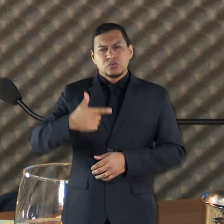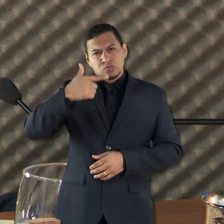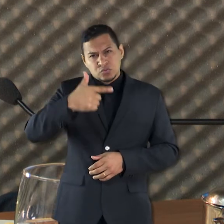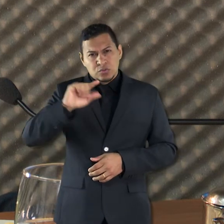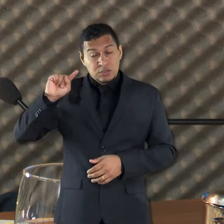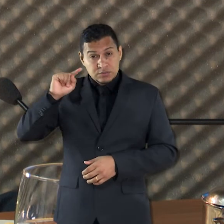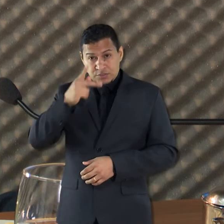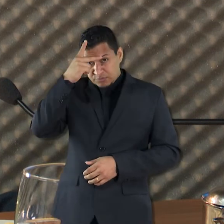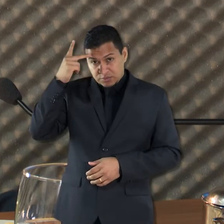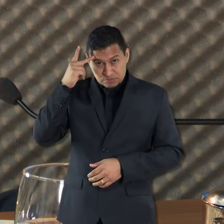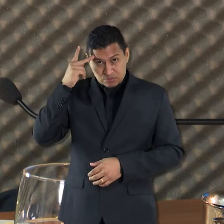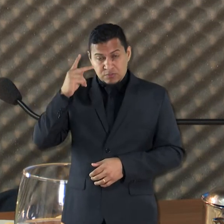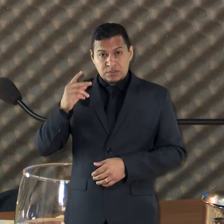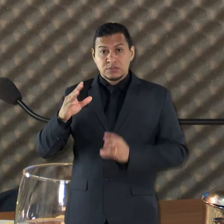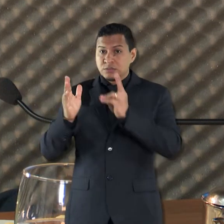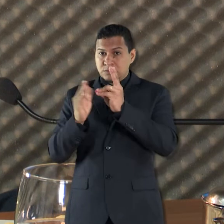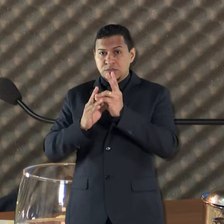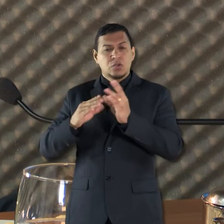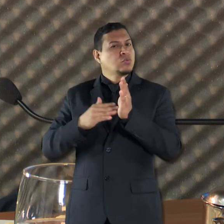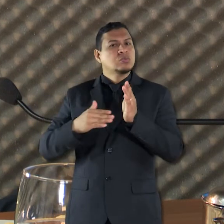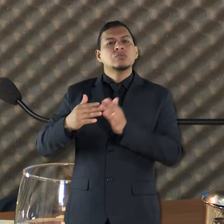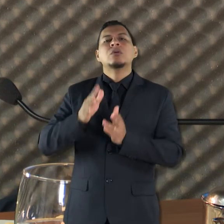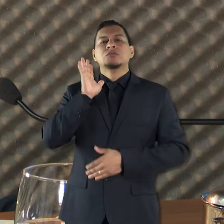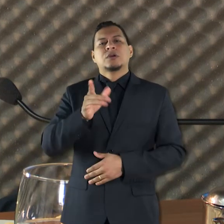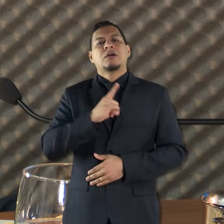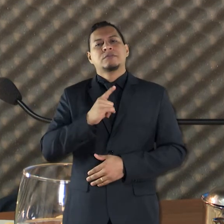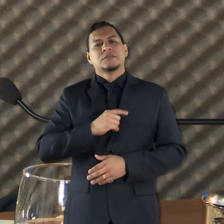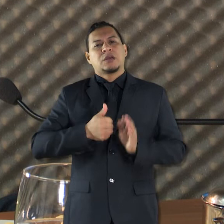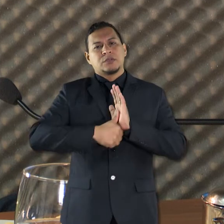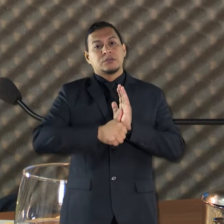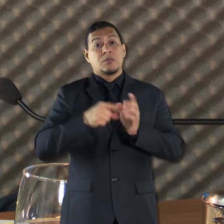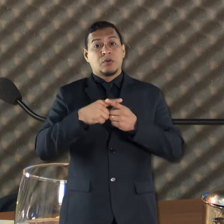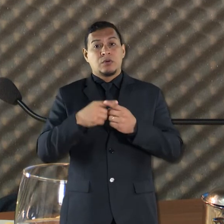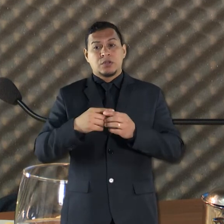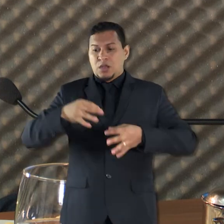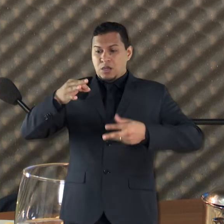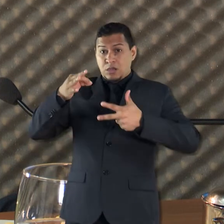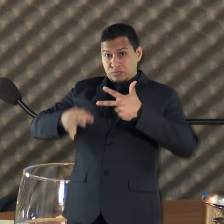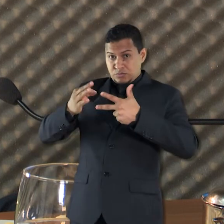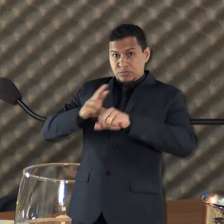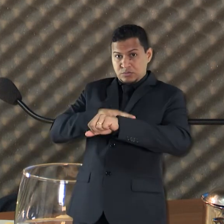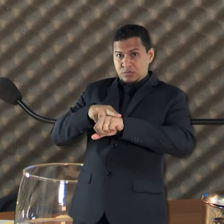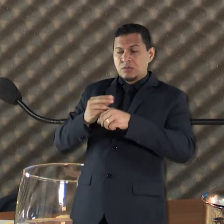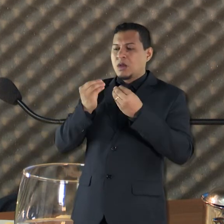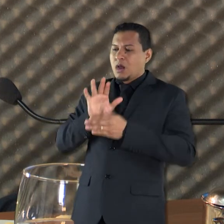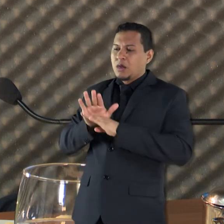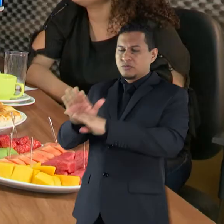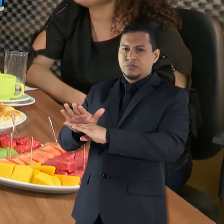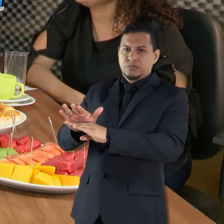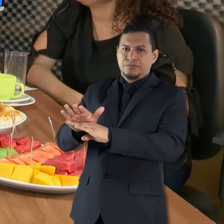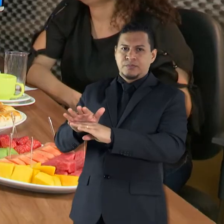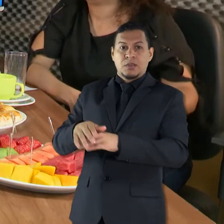de 2.000 pessoas, 2.350 hoje, todos com documentos tirados pelo Judiciário de Roraima. Olha, que coisa boa, né?